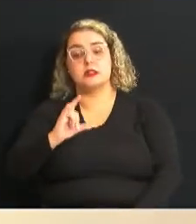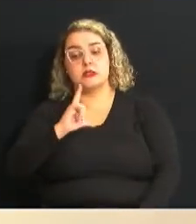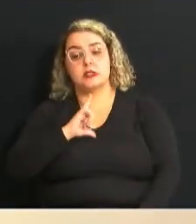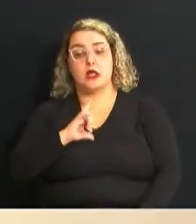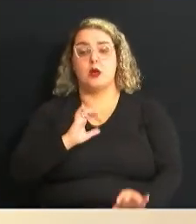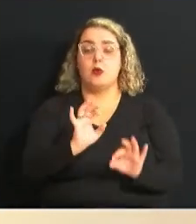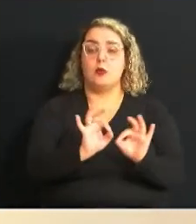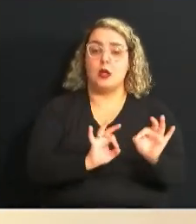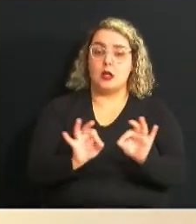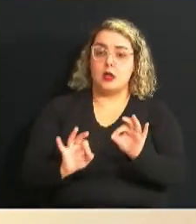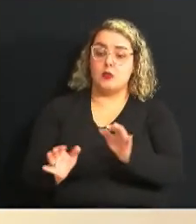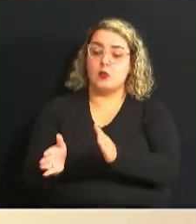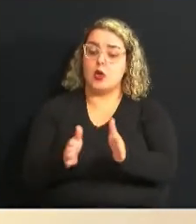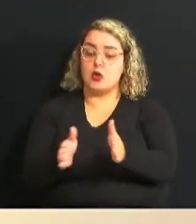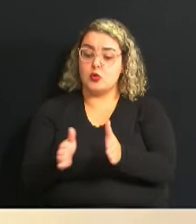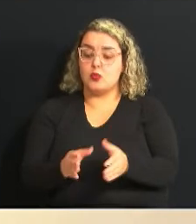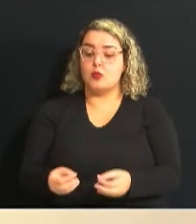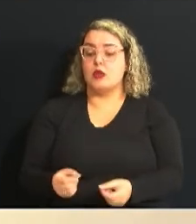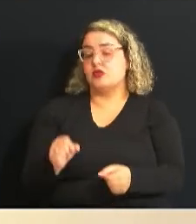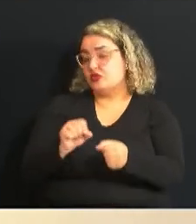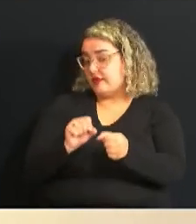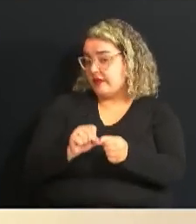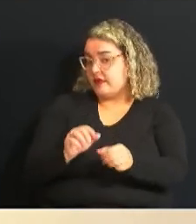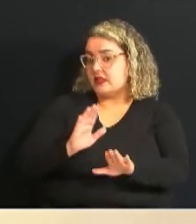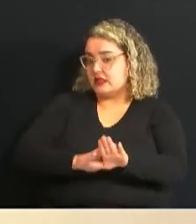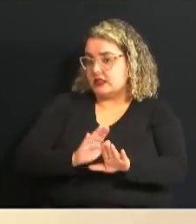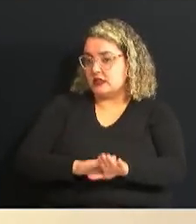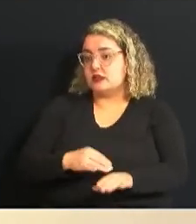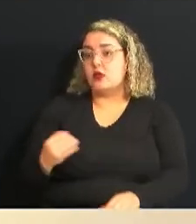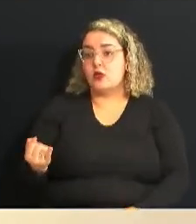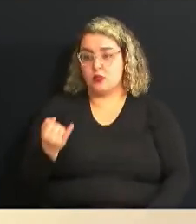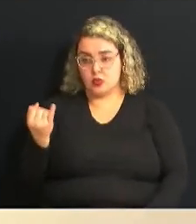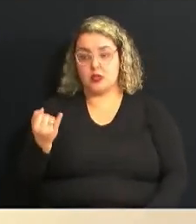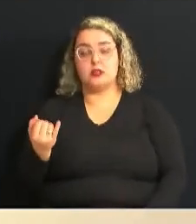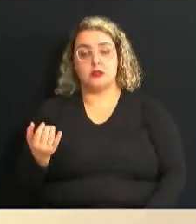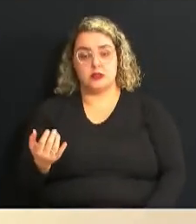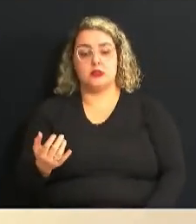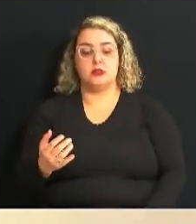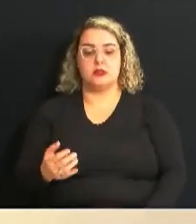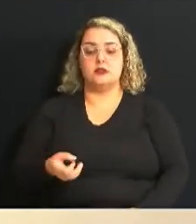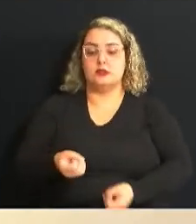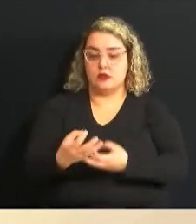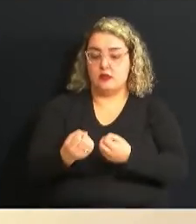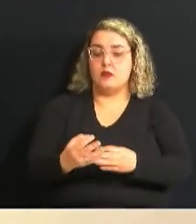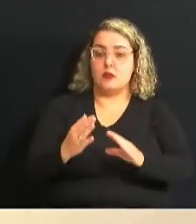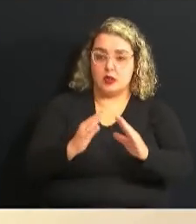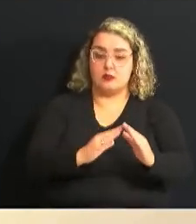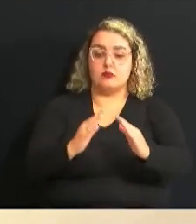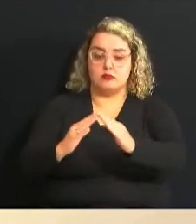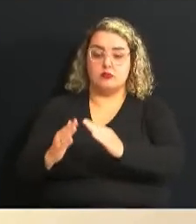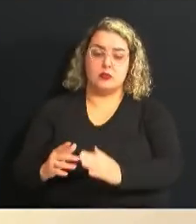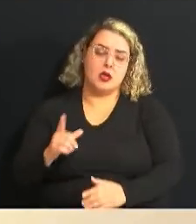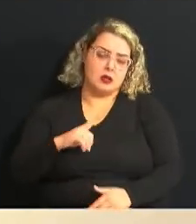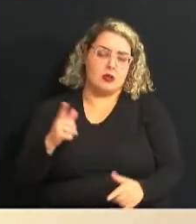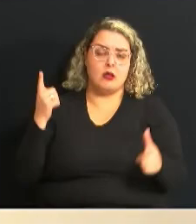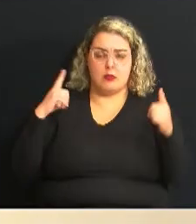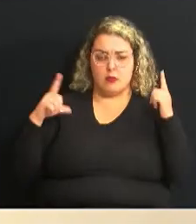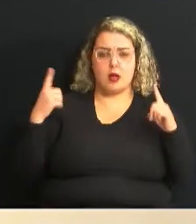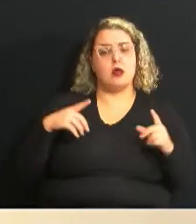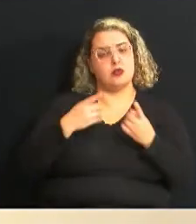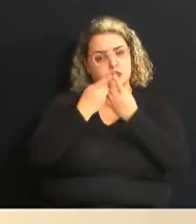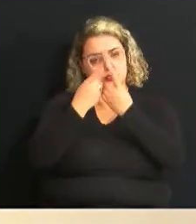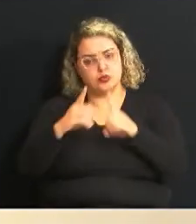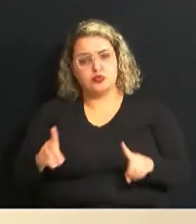e os prazos. Então são informações relevantes para as pessoas que moram ali e que querem ter uma área de lazer com dignidade,